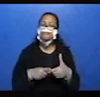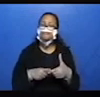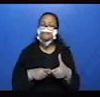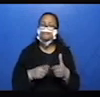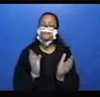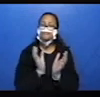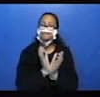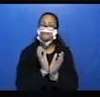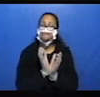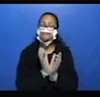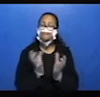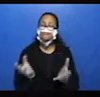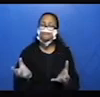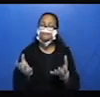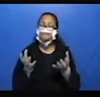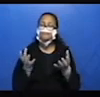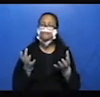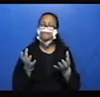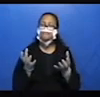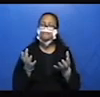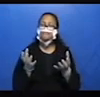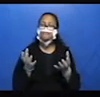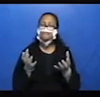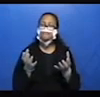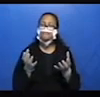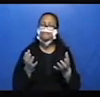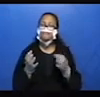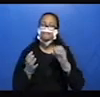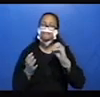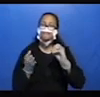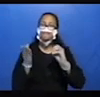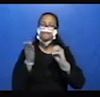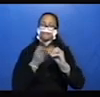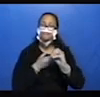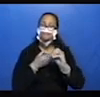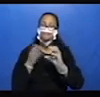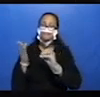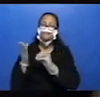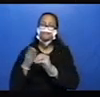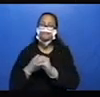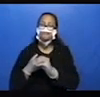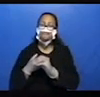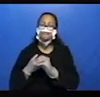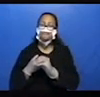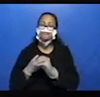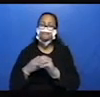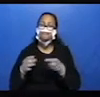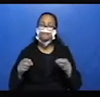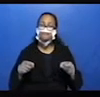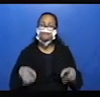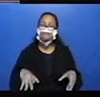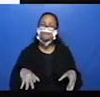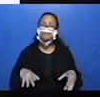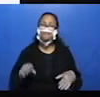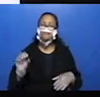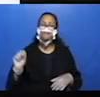quero. Olha lá, se eu cortar um zero aqui, vai me sobrar o 8. Certo?